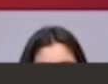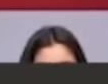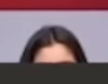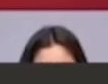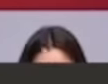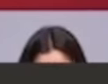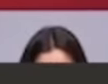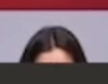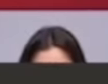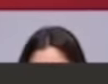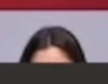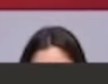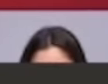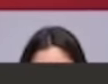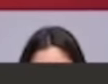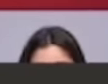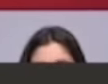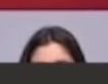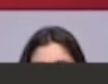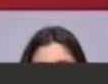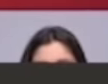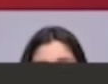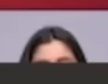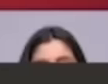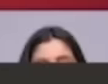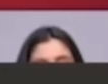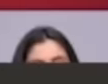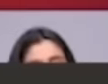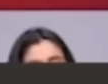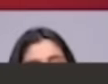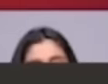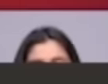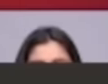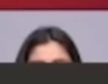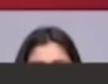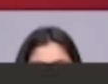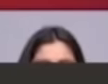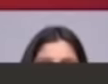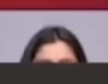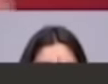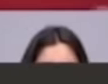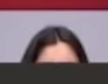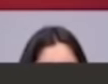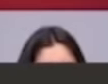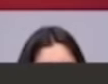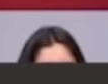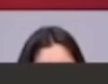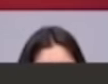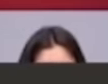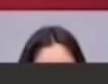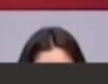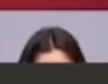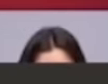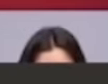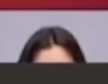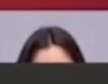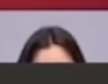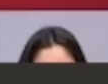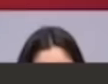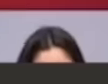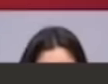houve quem quisesse assumir o poder ocuparam eh o Supremo Tribunal Federal ocuparam o